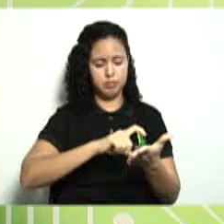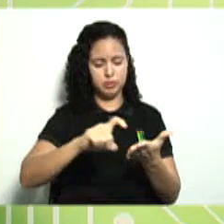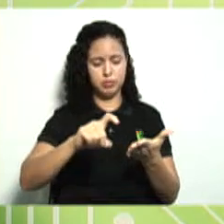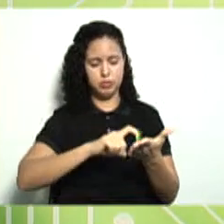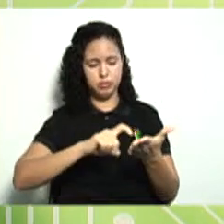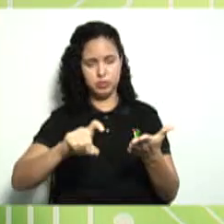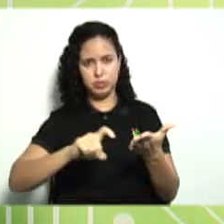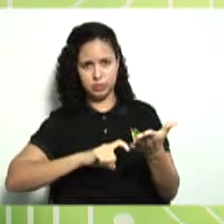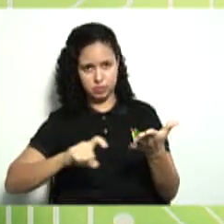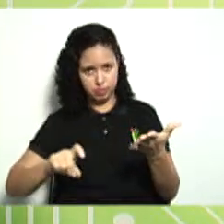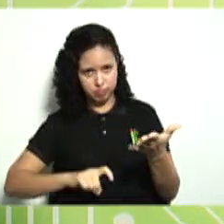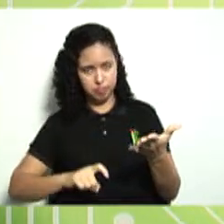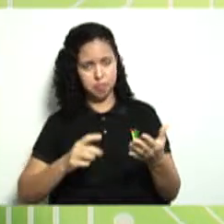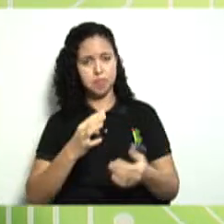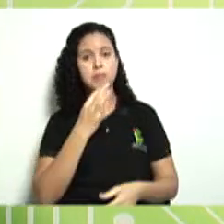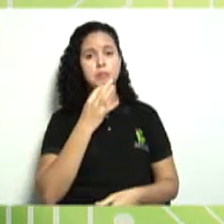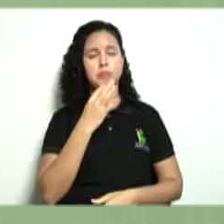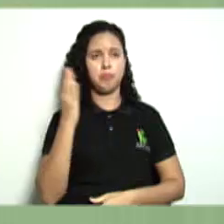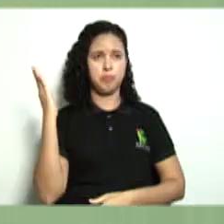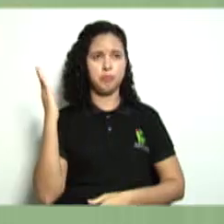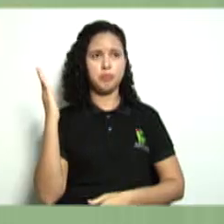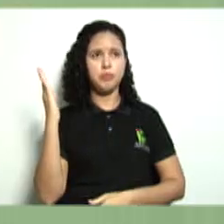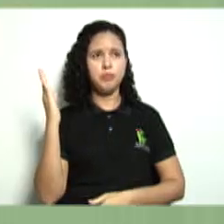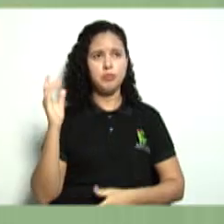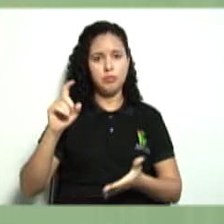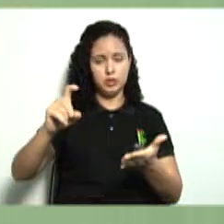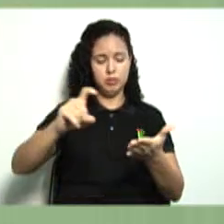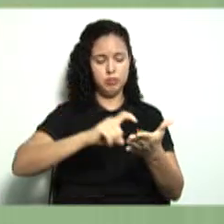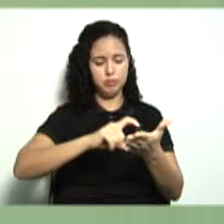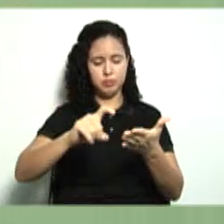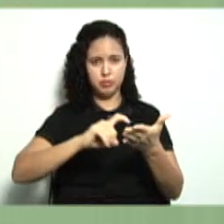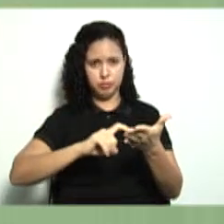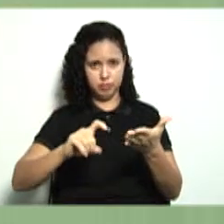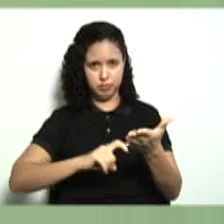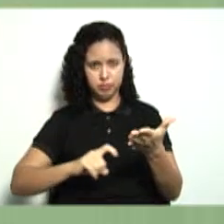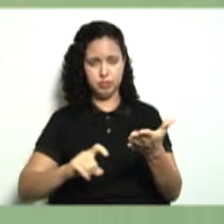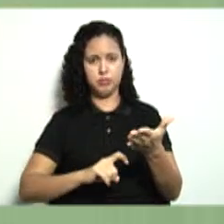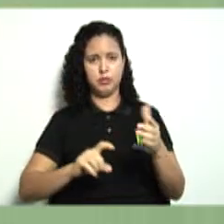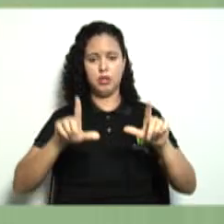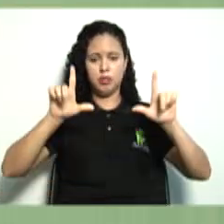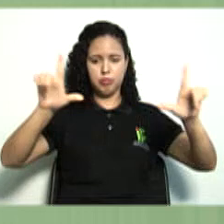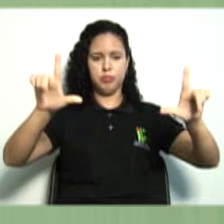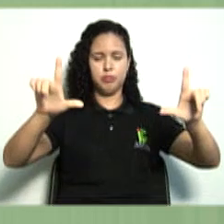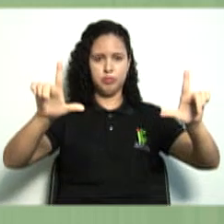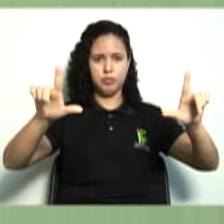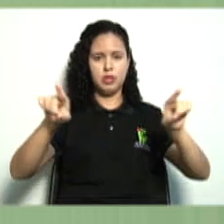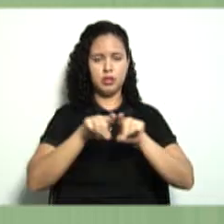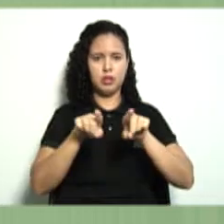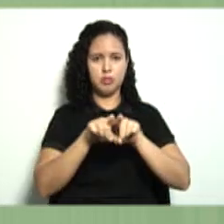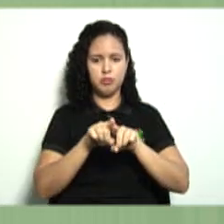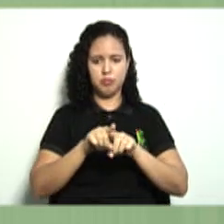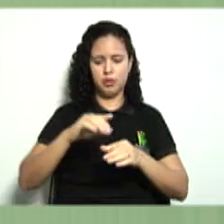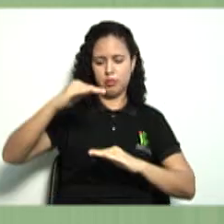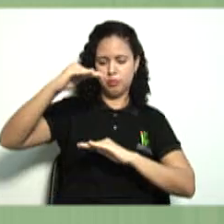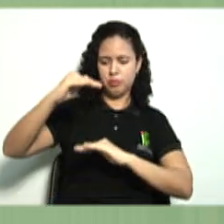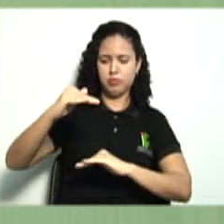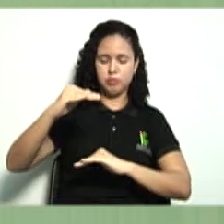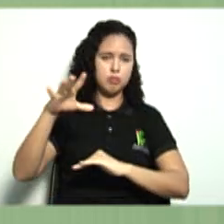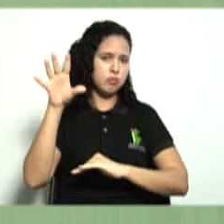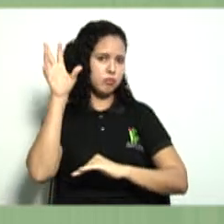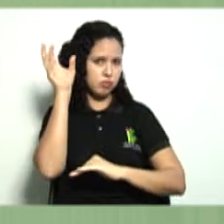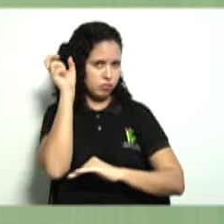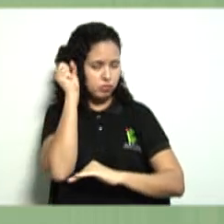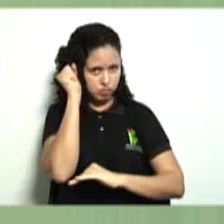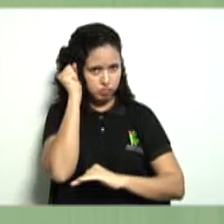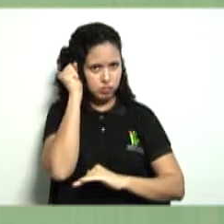Vamos conhecer aqui alguns. Ó, observem aqui, ó, a impressora, o monitor, a caixa de som, não é isso? Quando sai aquele áudio